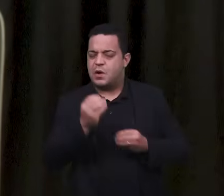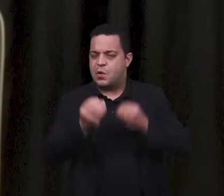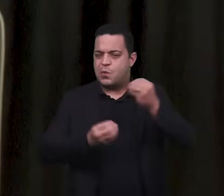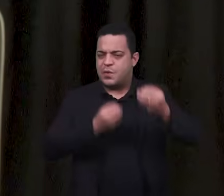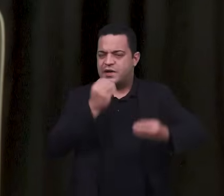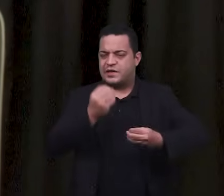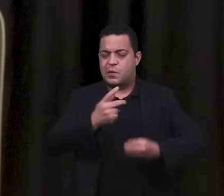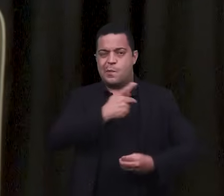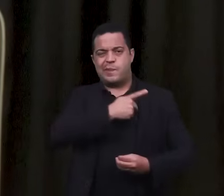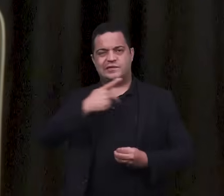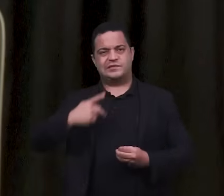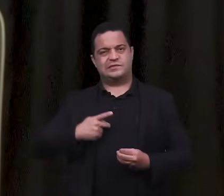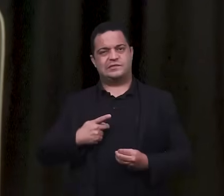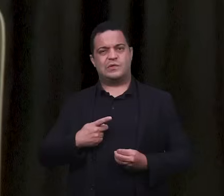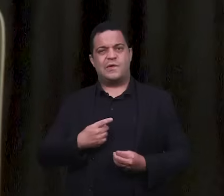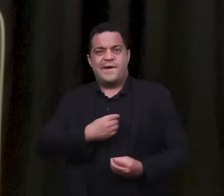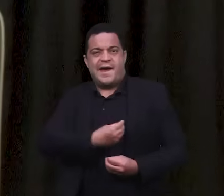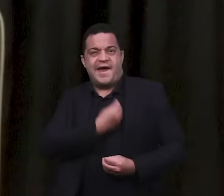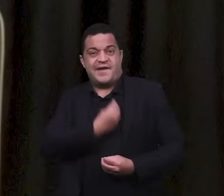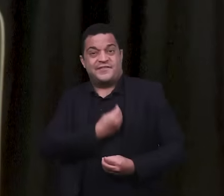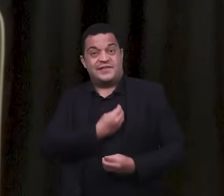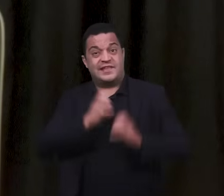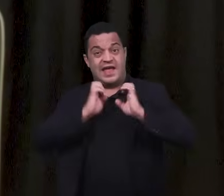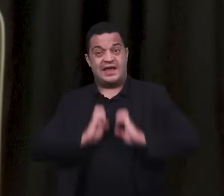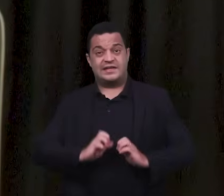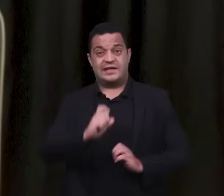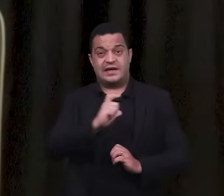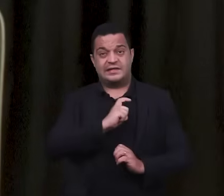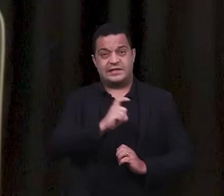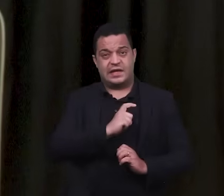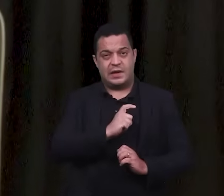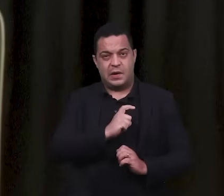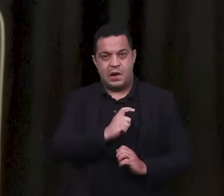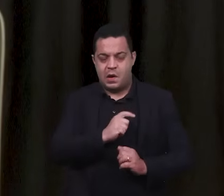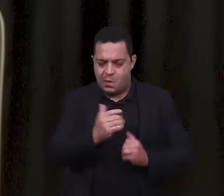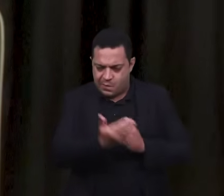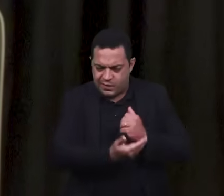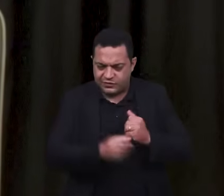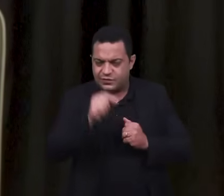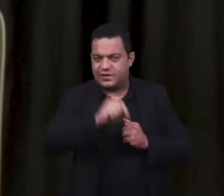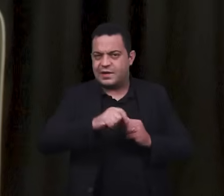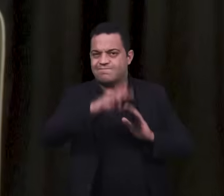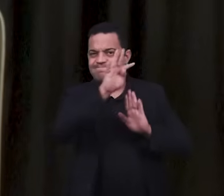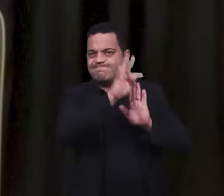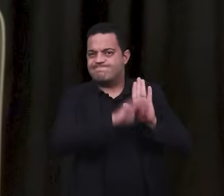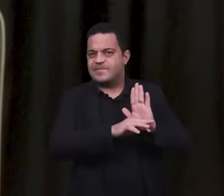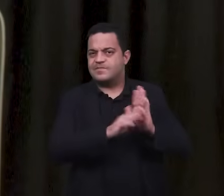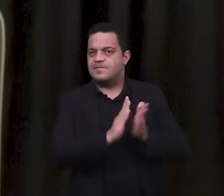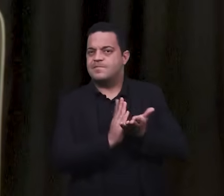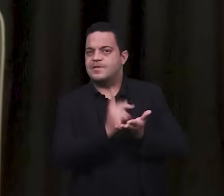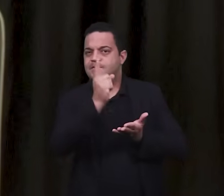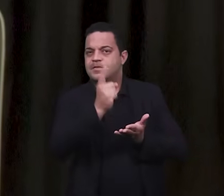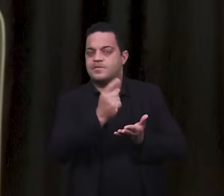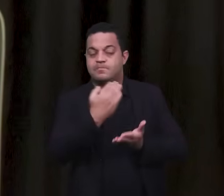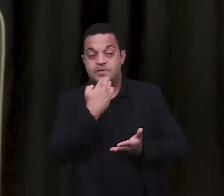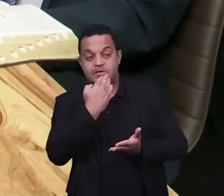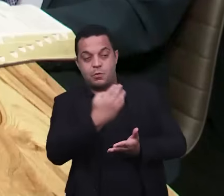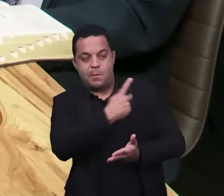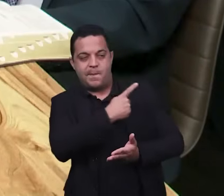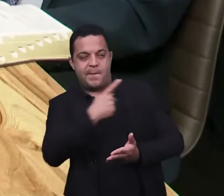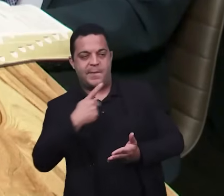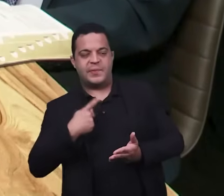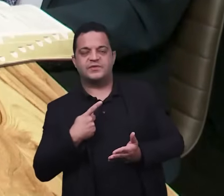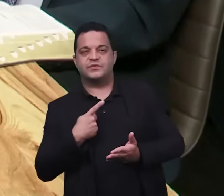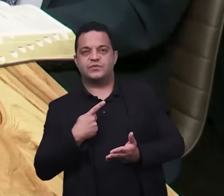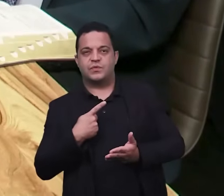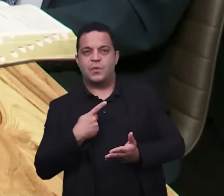nós vamos então começar indo para a palavra de Deus. E vamos ter aqui agora a leitura de um texto. Eu vou pedir ao pastor Luiz Fernando, por favor, pastor